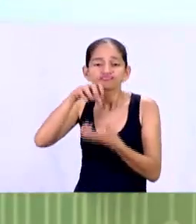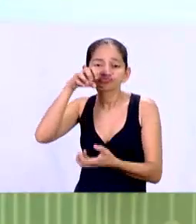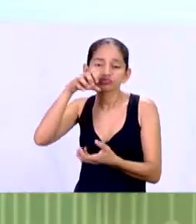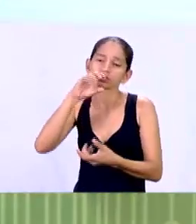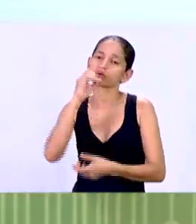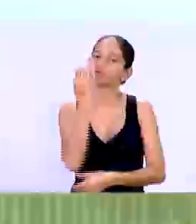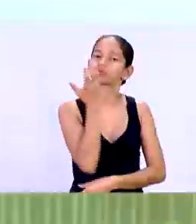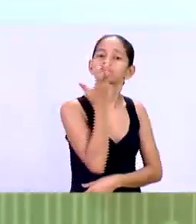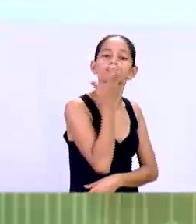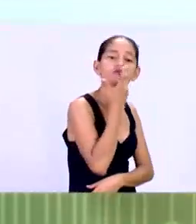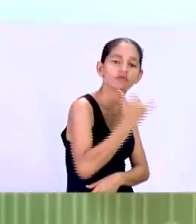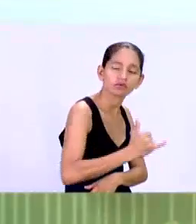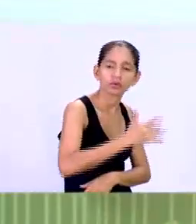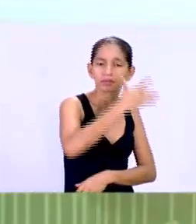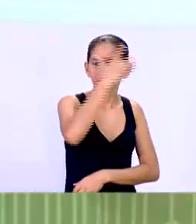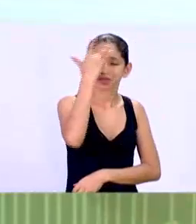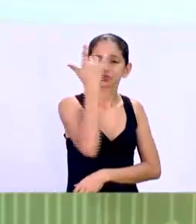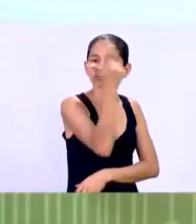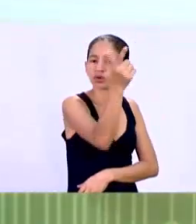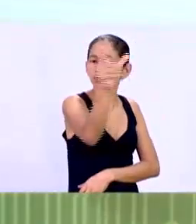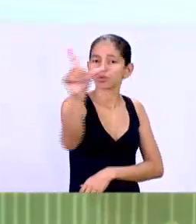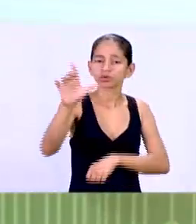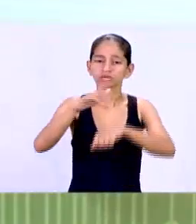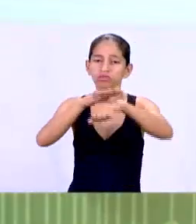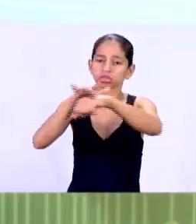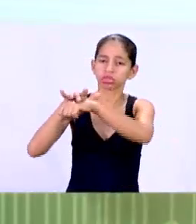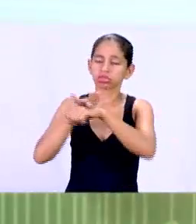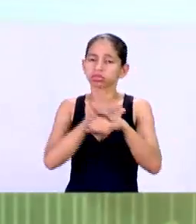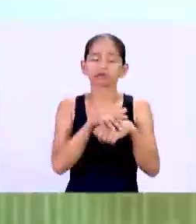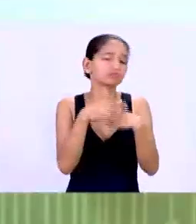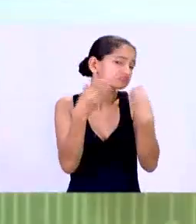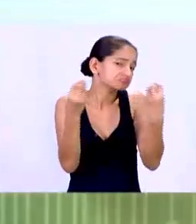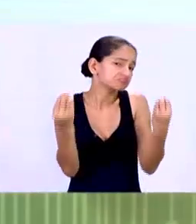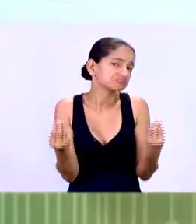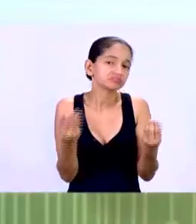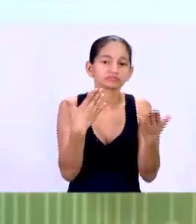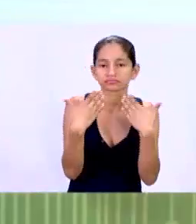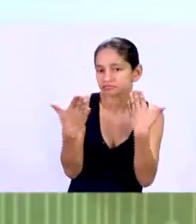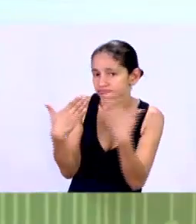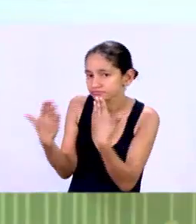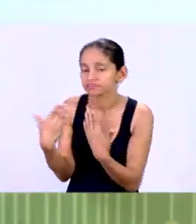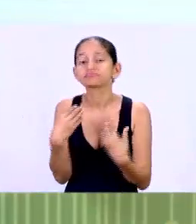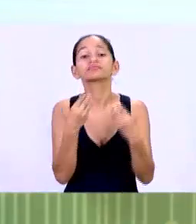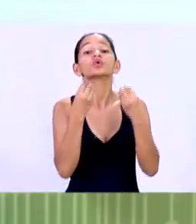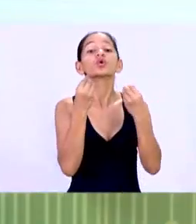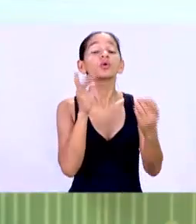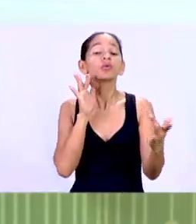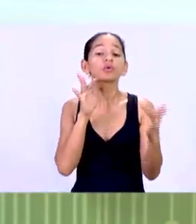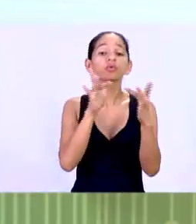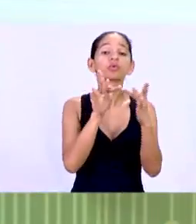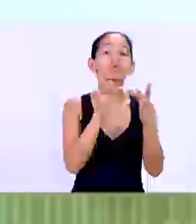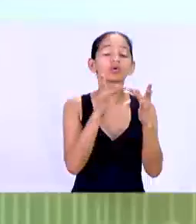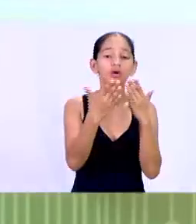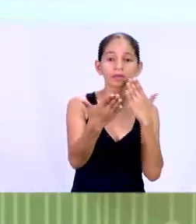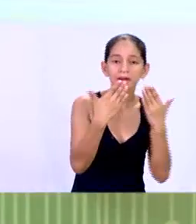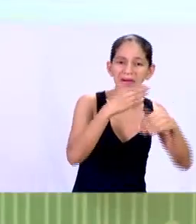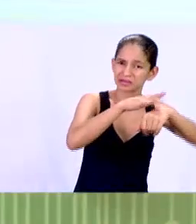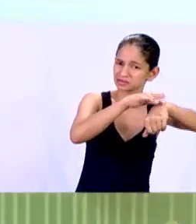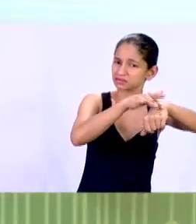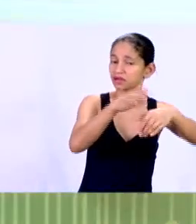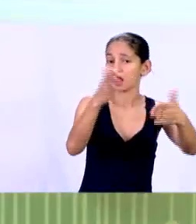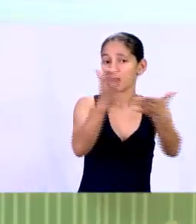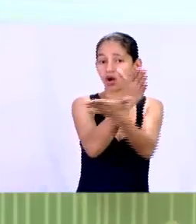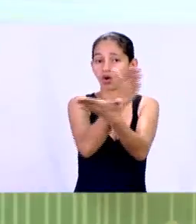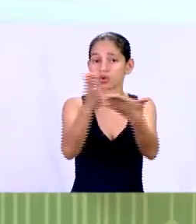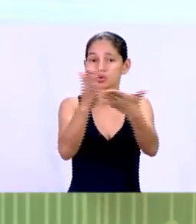com doenças, né, com patologia. Eu acho que essa relação com pessoas doentes, né, que tem algumas